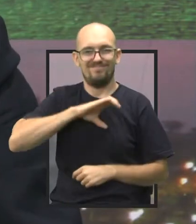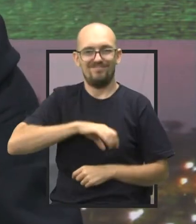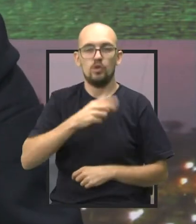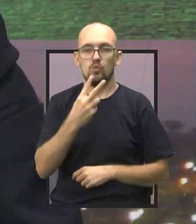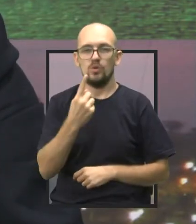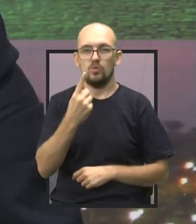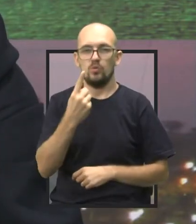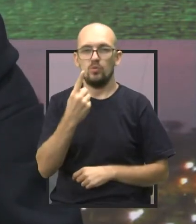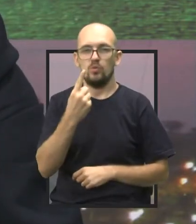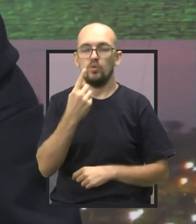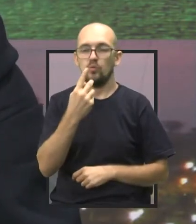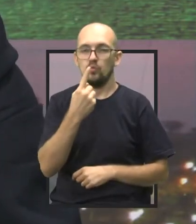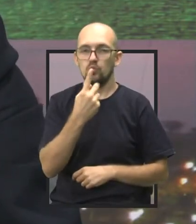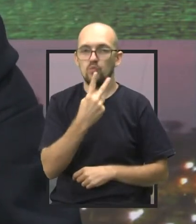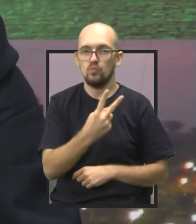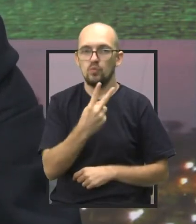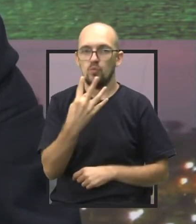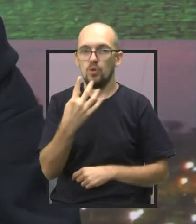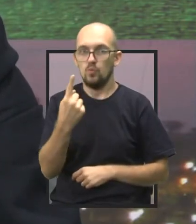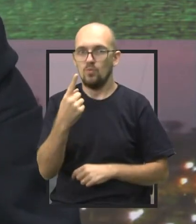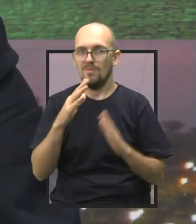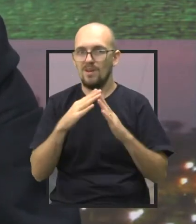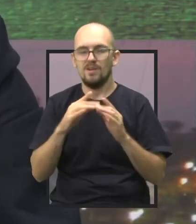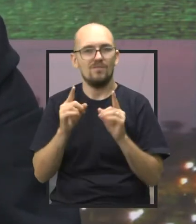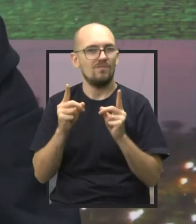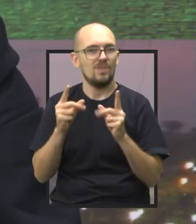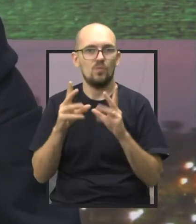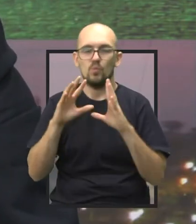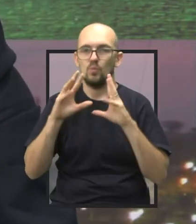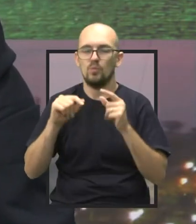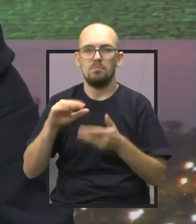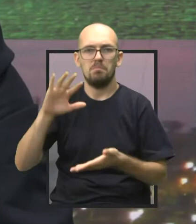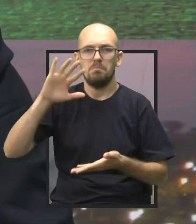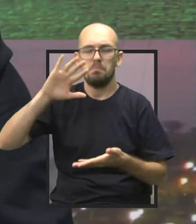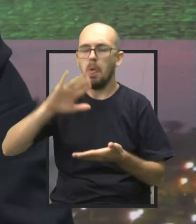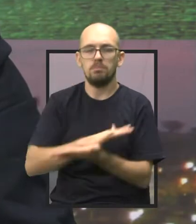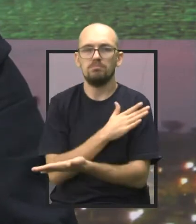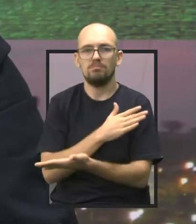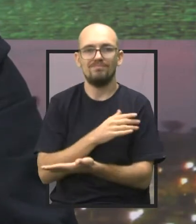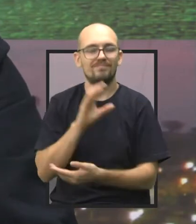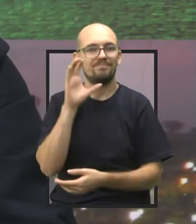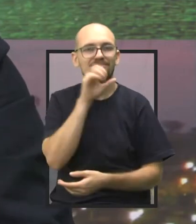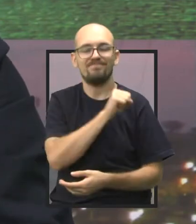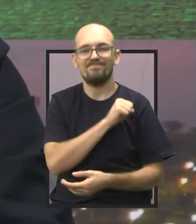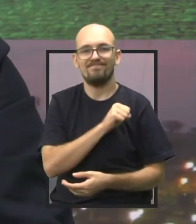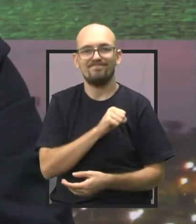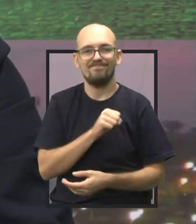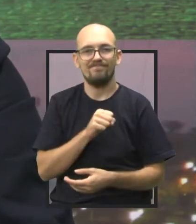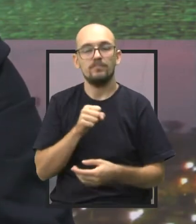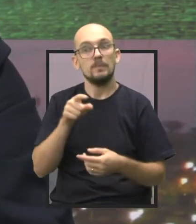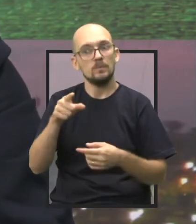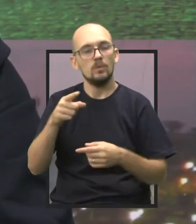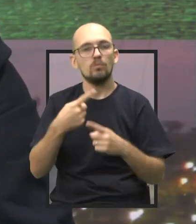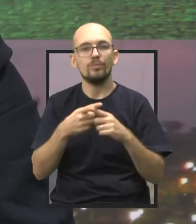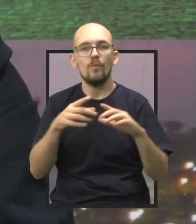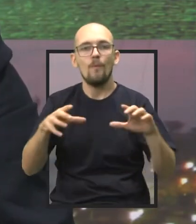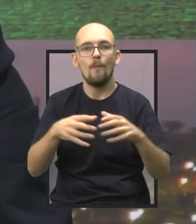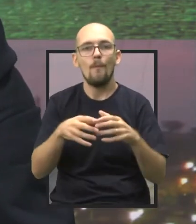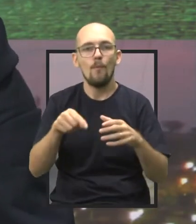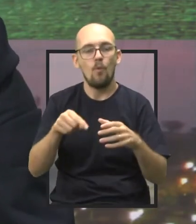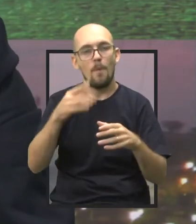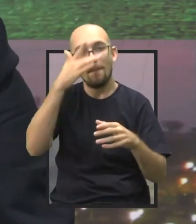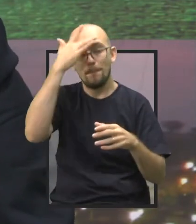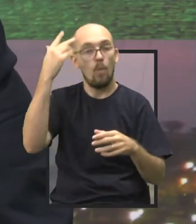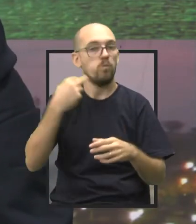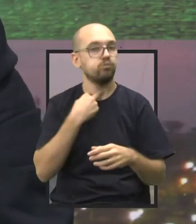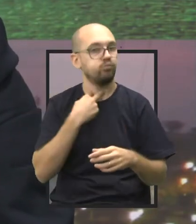unidades. Eles venderam todos, de uma maneira muito rápida. E é uma faixa que a pessoa não